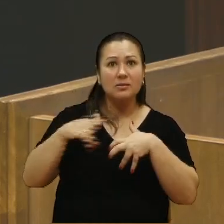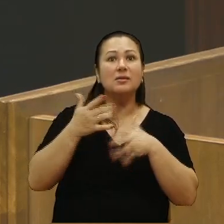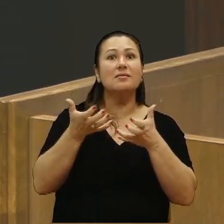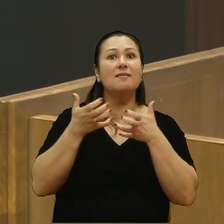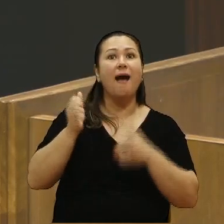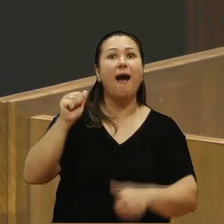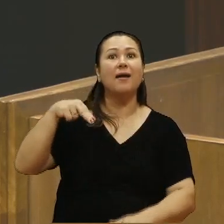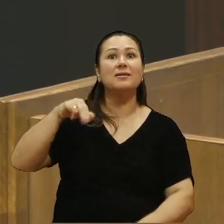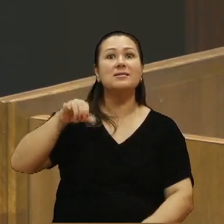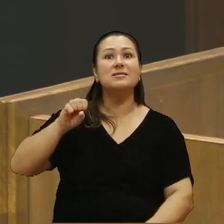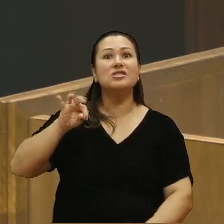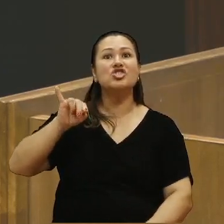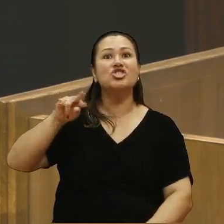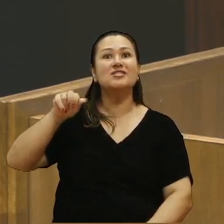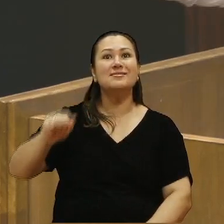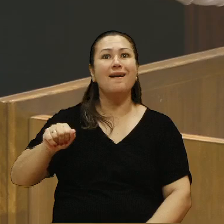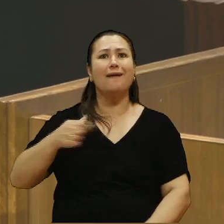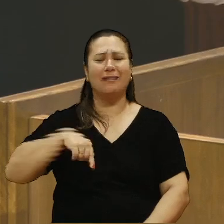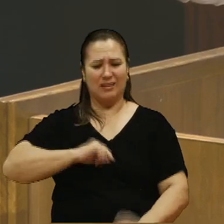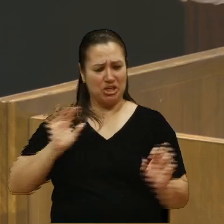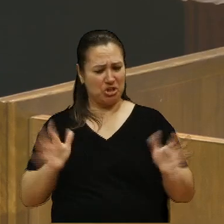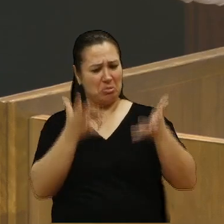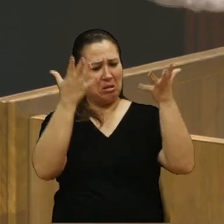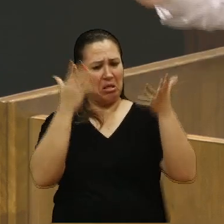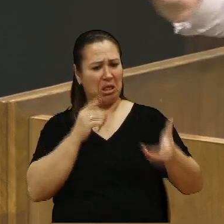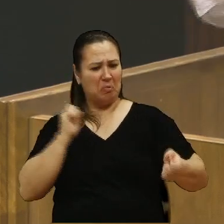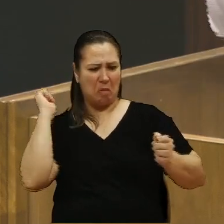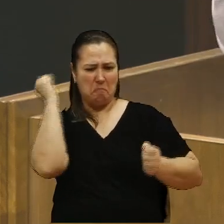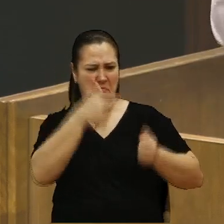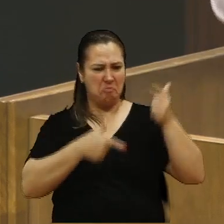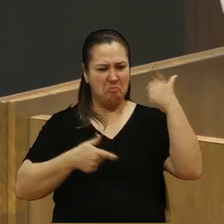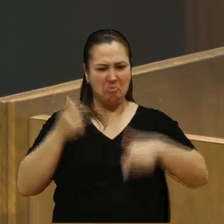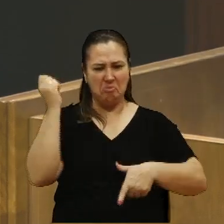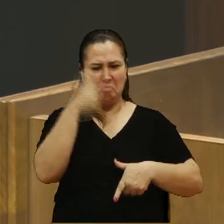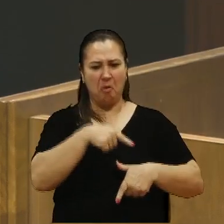pessoa estimulando ataques, estimulando mortes, dizendo que a